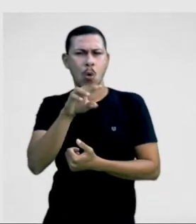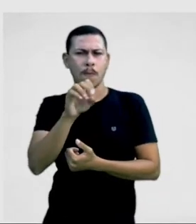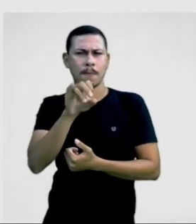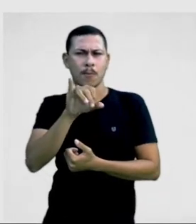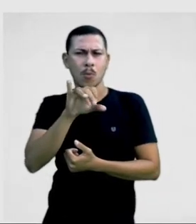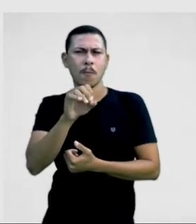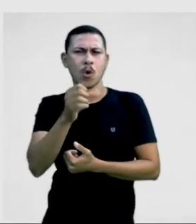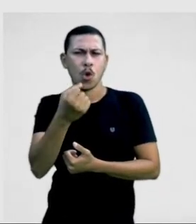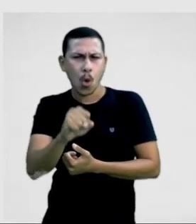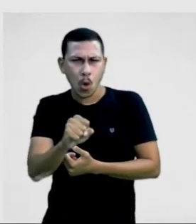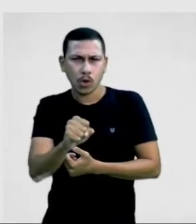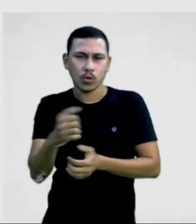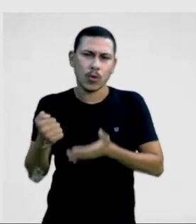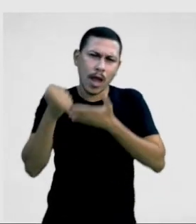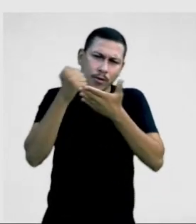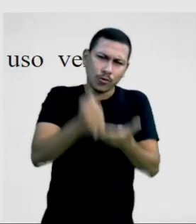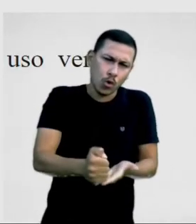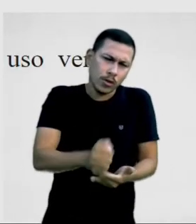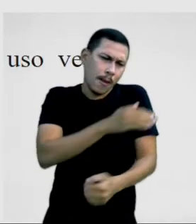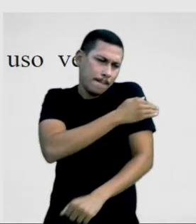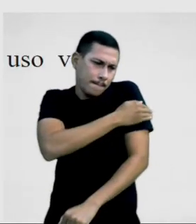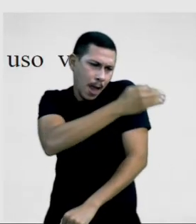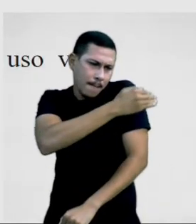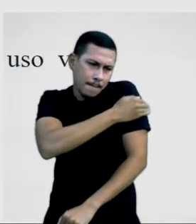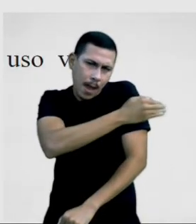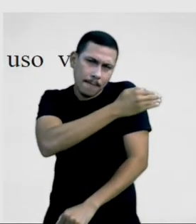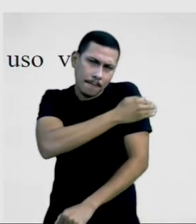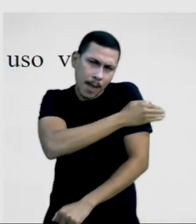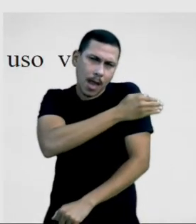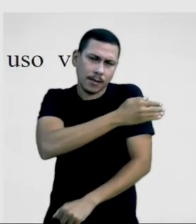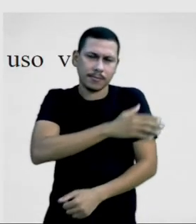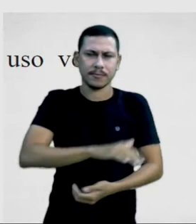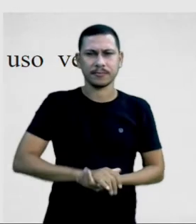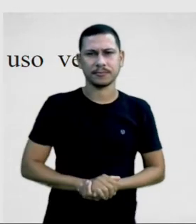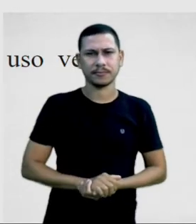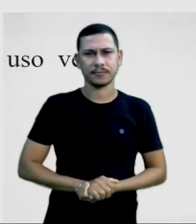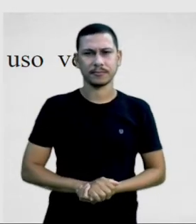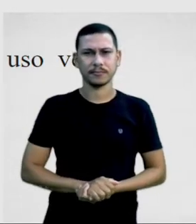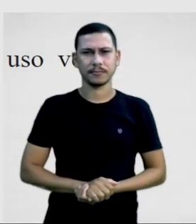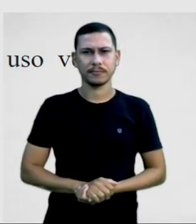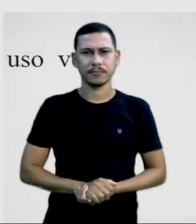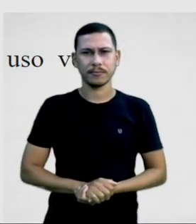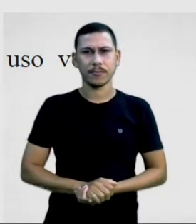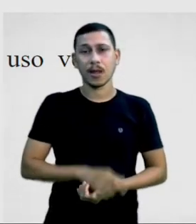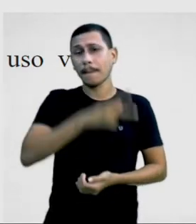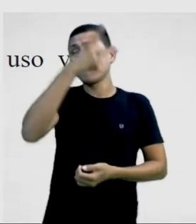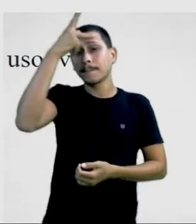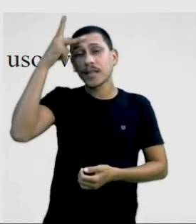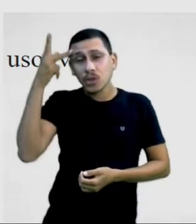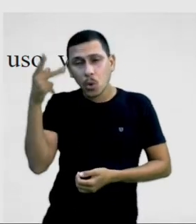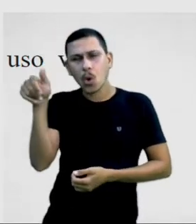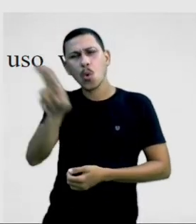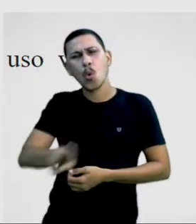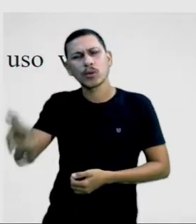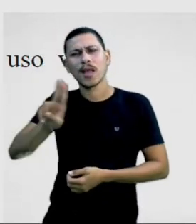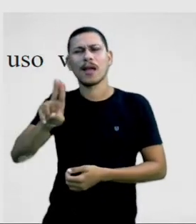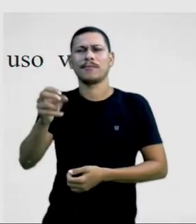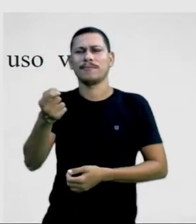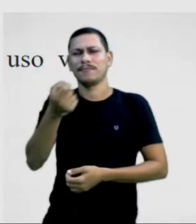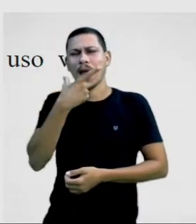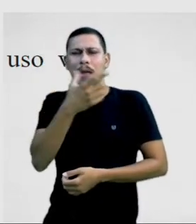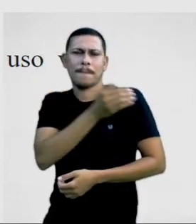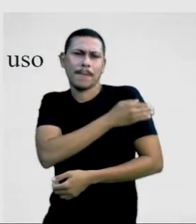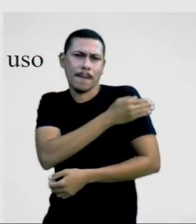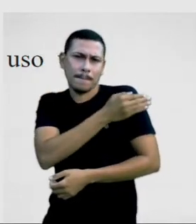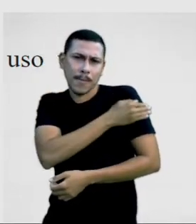e traz esse efeito anabólico, né? O que são as pessoas que utilizam esses esteroides?